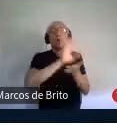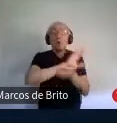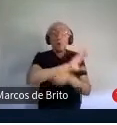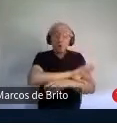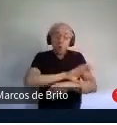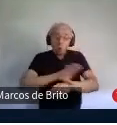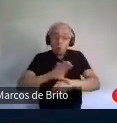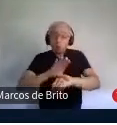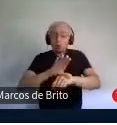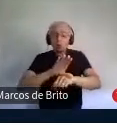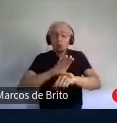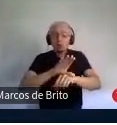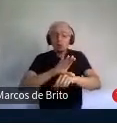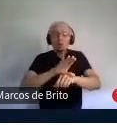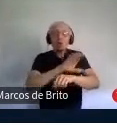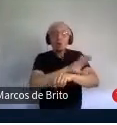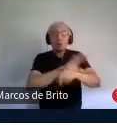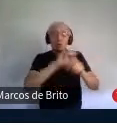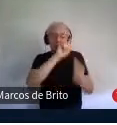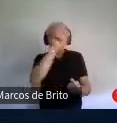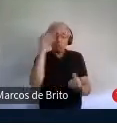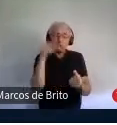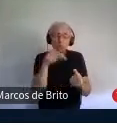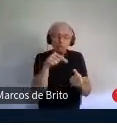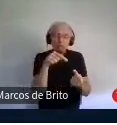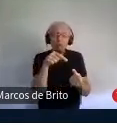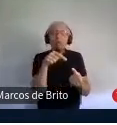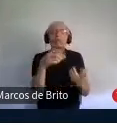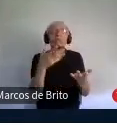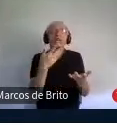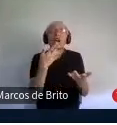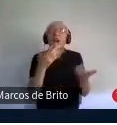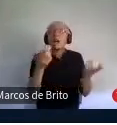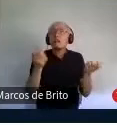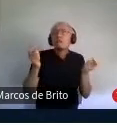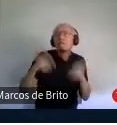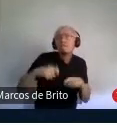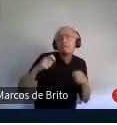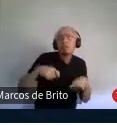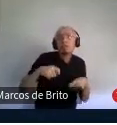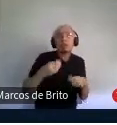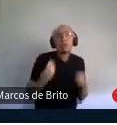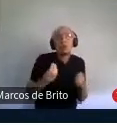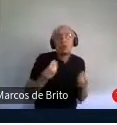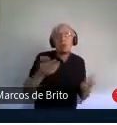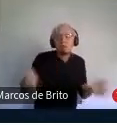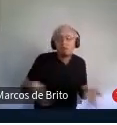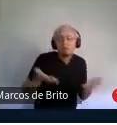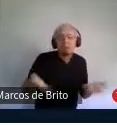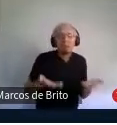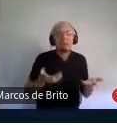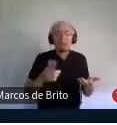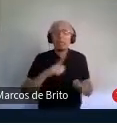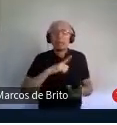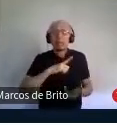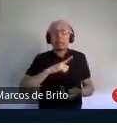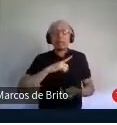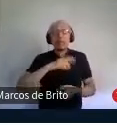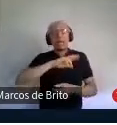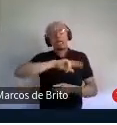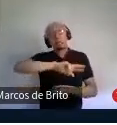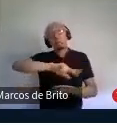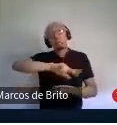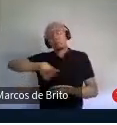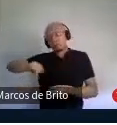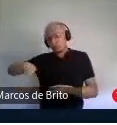seja baseada no desenvolvimento da competência em algum modelo específico. Então, existem vários modelos, a gente precisa aplicar